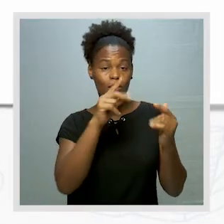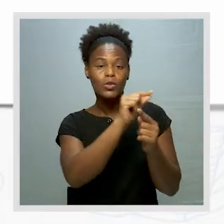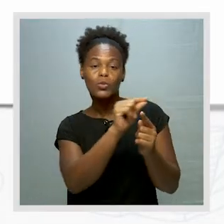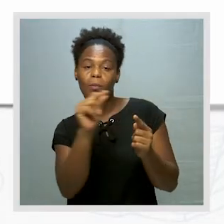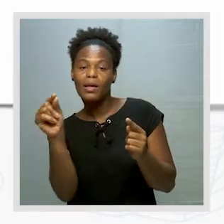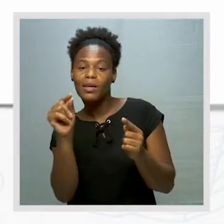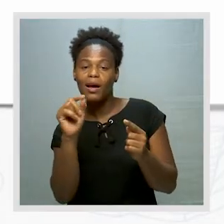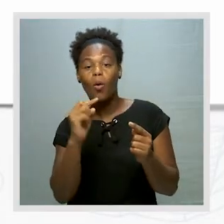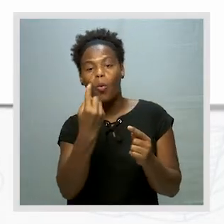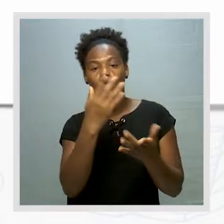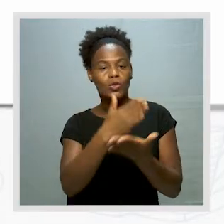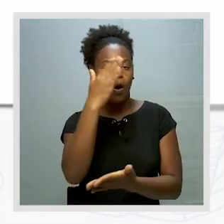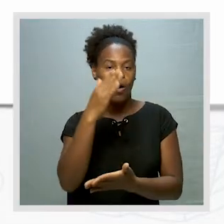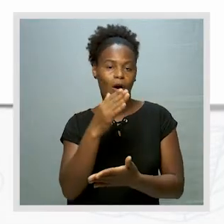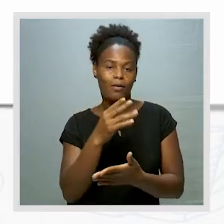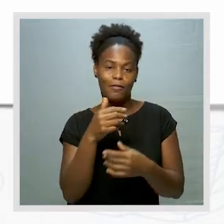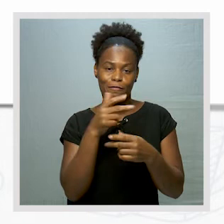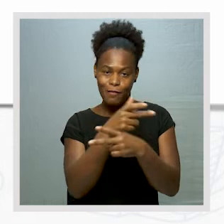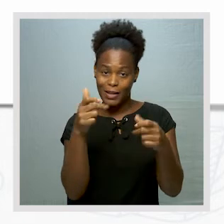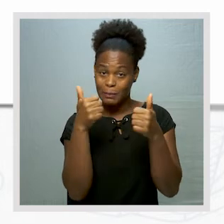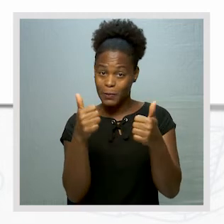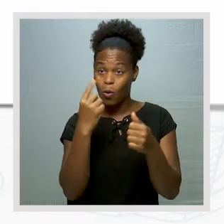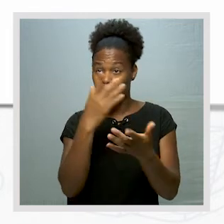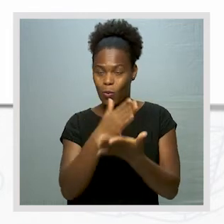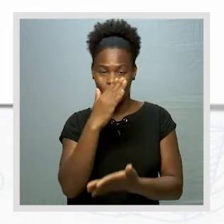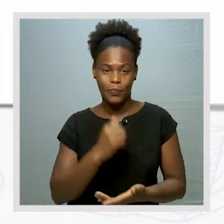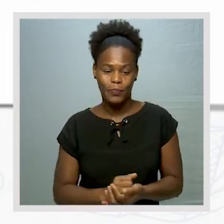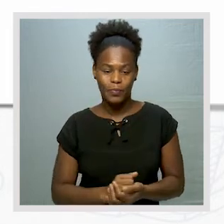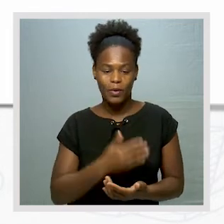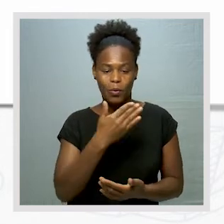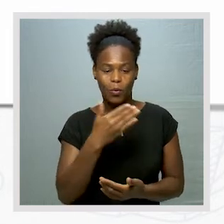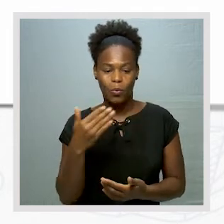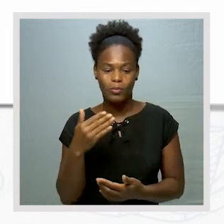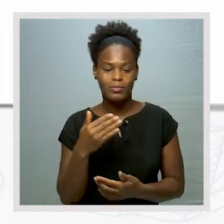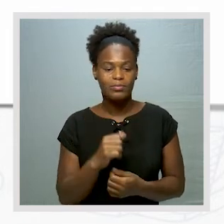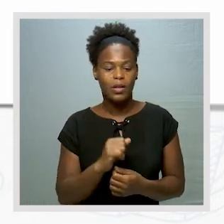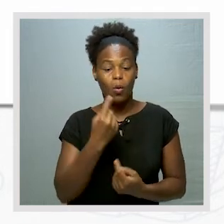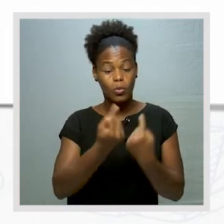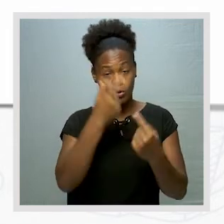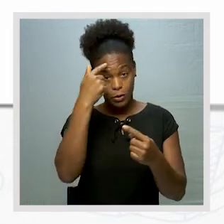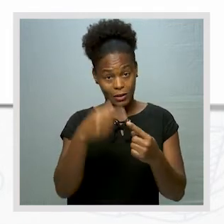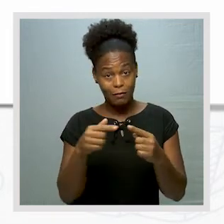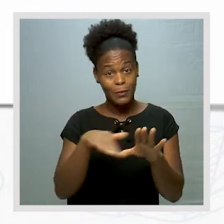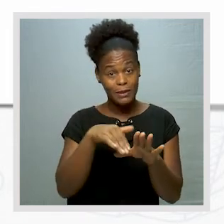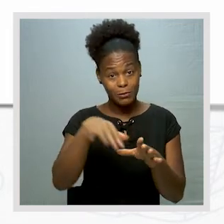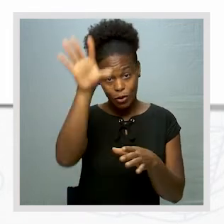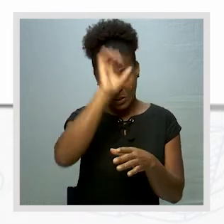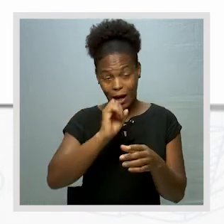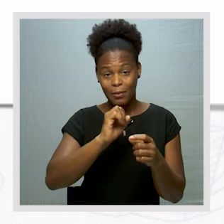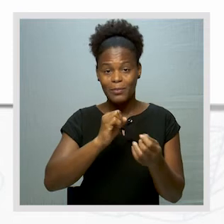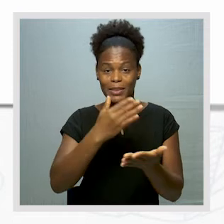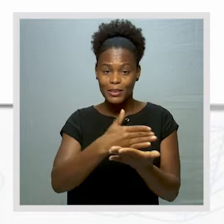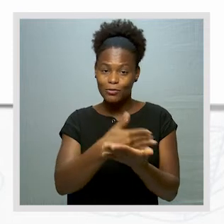segue, vocês vão sublinhar a única opção correta. 1. Um dos objetivos da intervenção do Estado